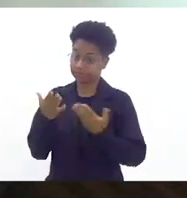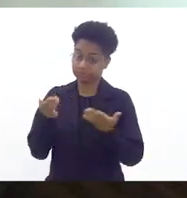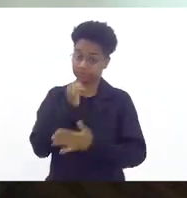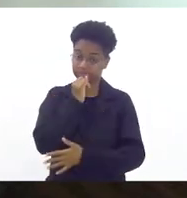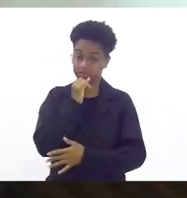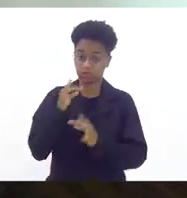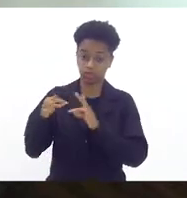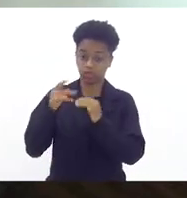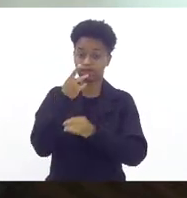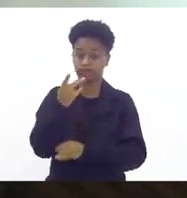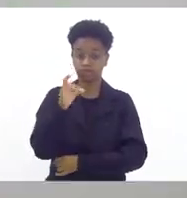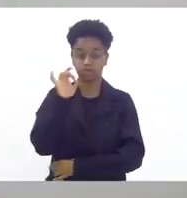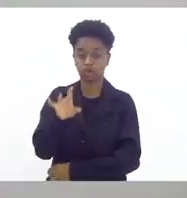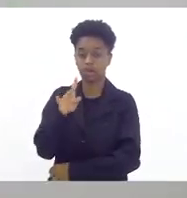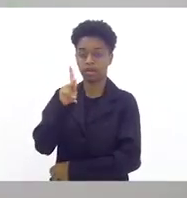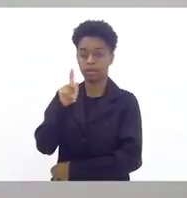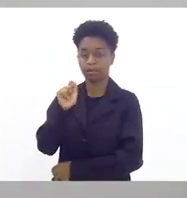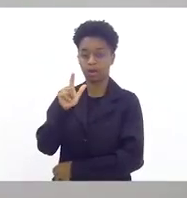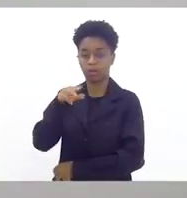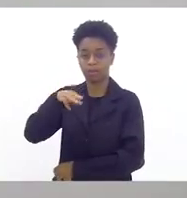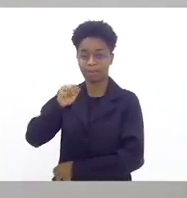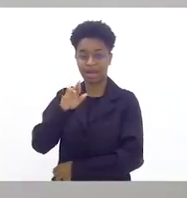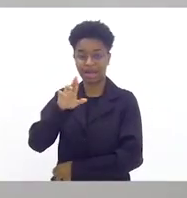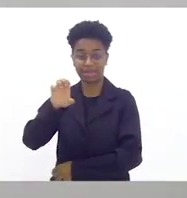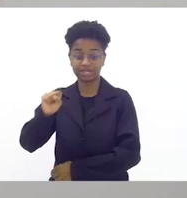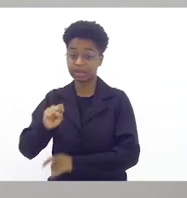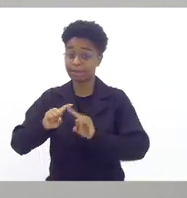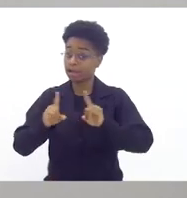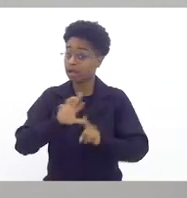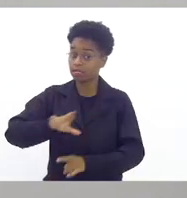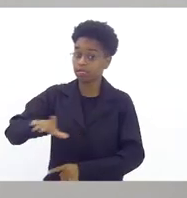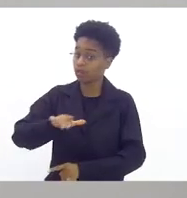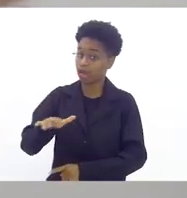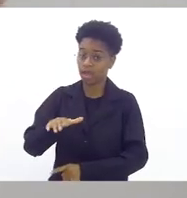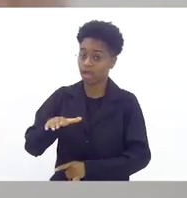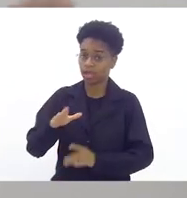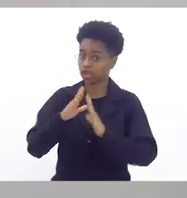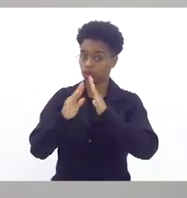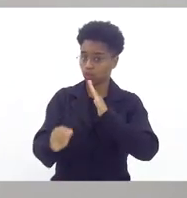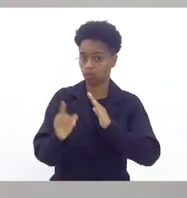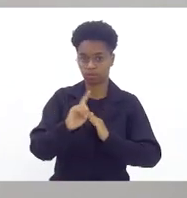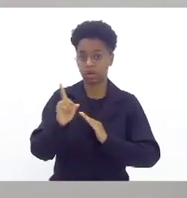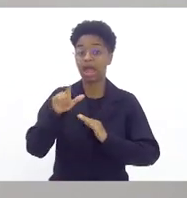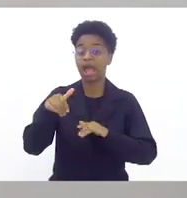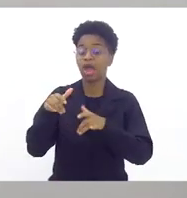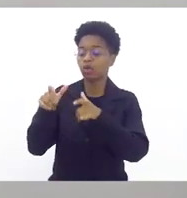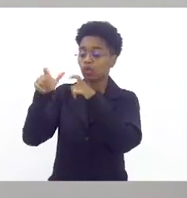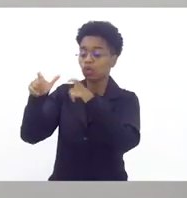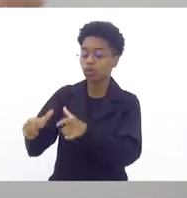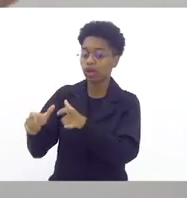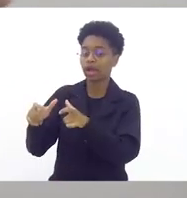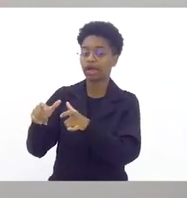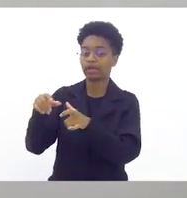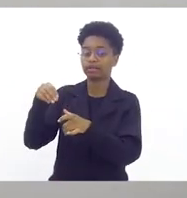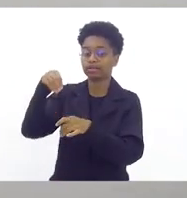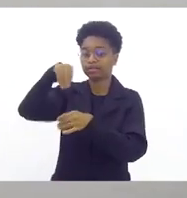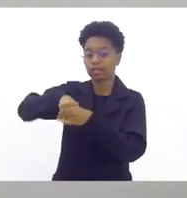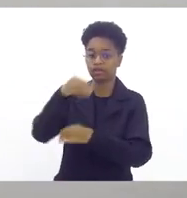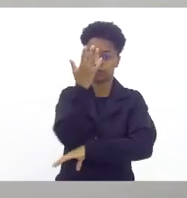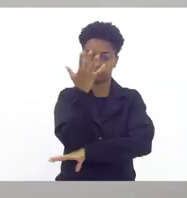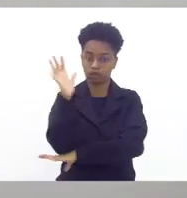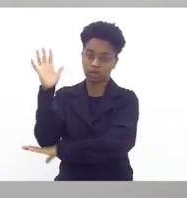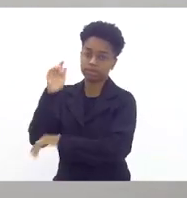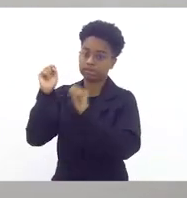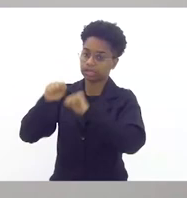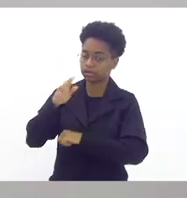Palmares. E Palmares não é um quilombo. Palmares era um reino clandestino, no meio da floresta, com capacidade de resistência,